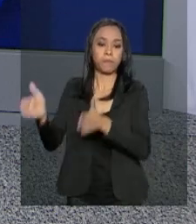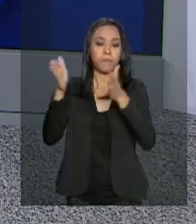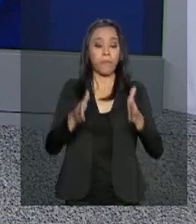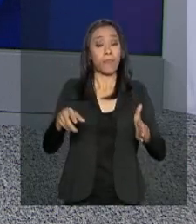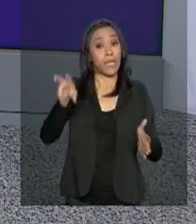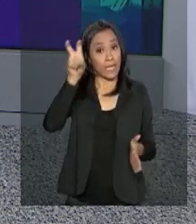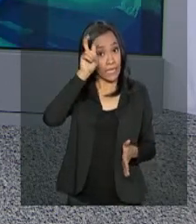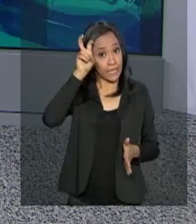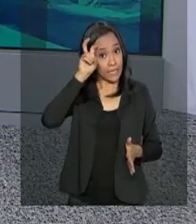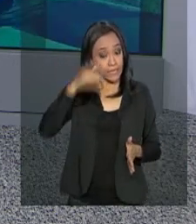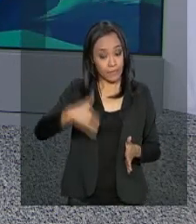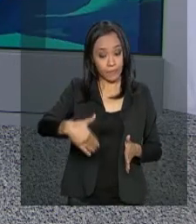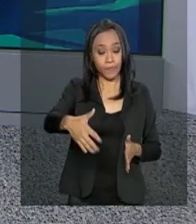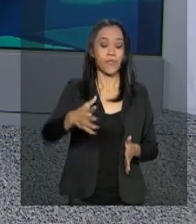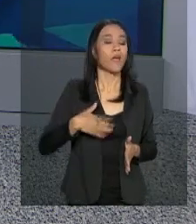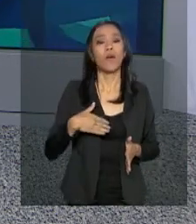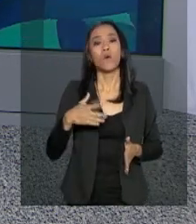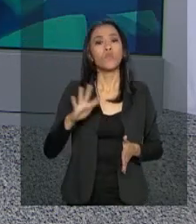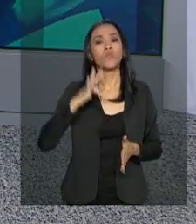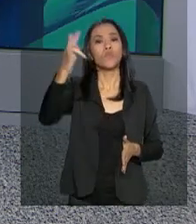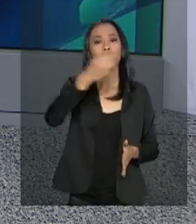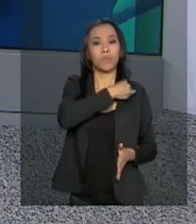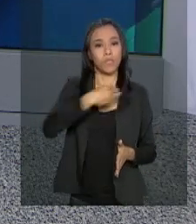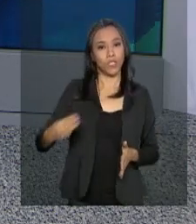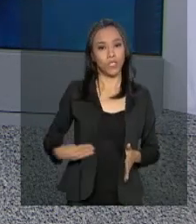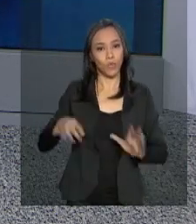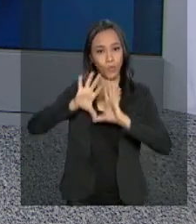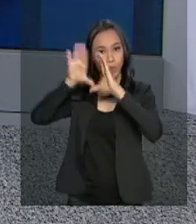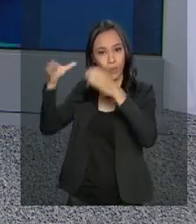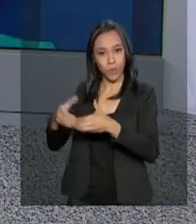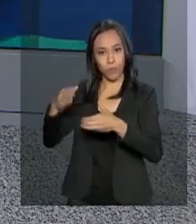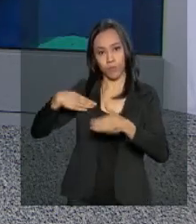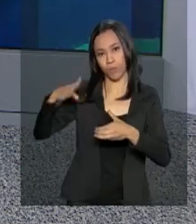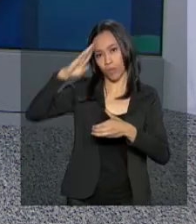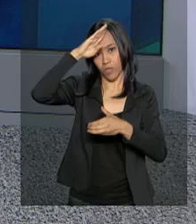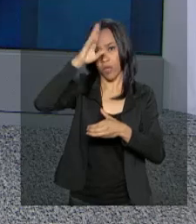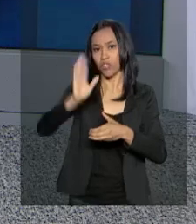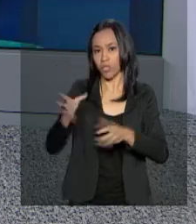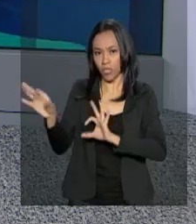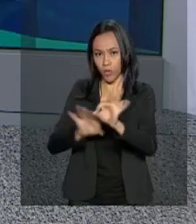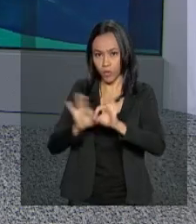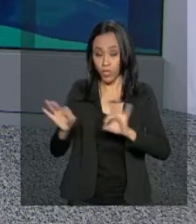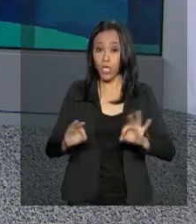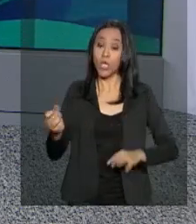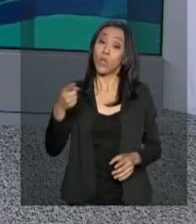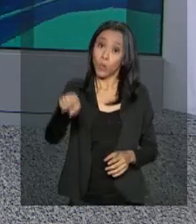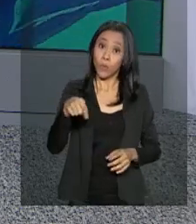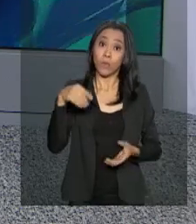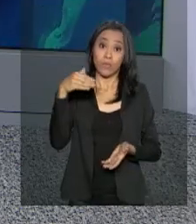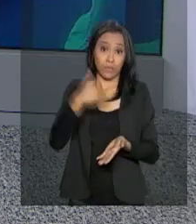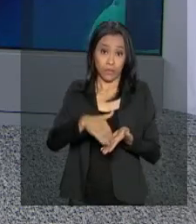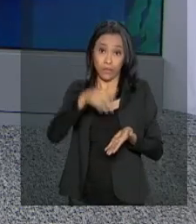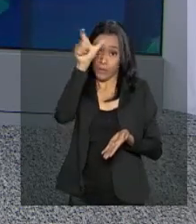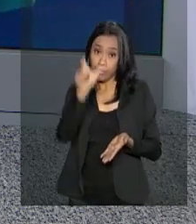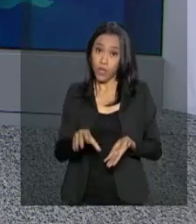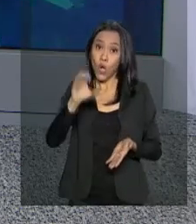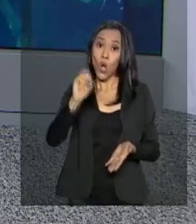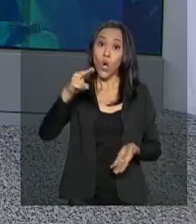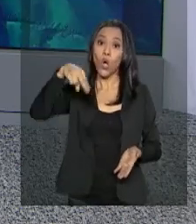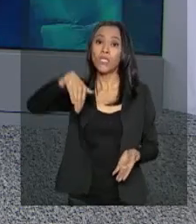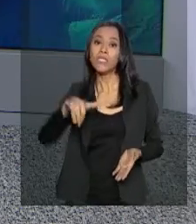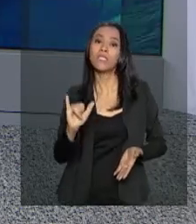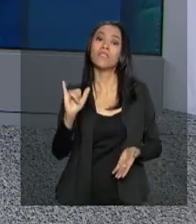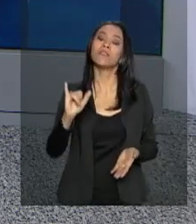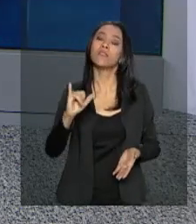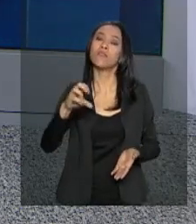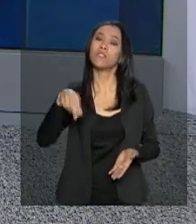do governo bolsonaro se reuniram em brasília o futuro chefe da casa civil únic lorenzoni falou sobre a agenda definida para os próximos